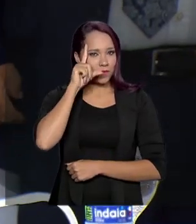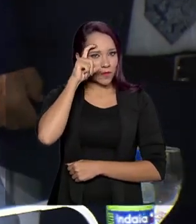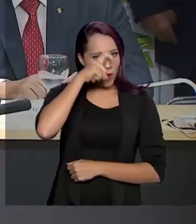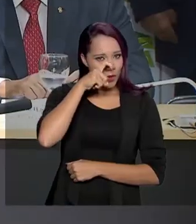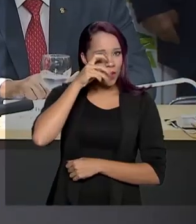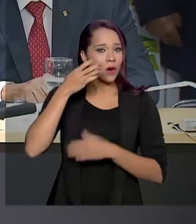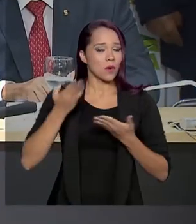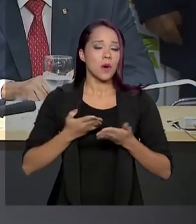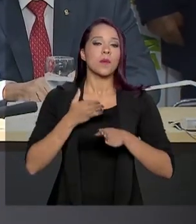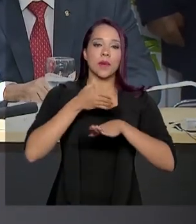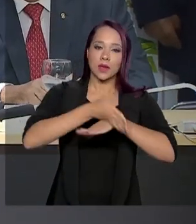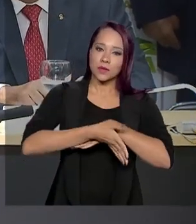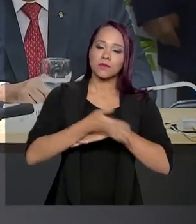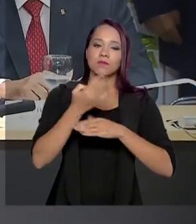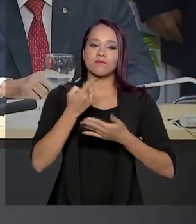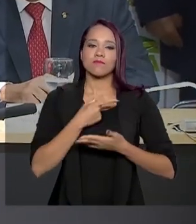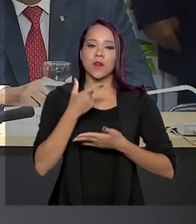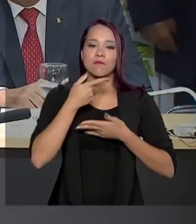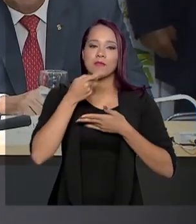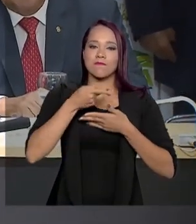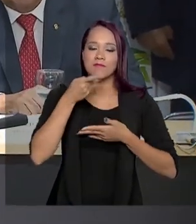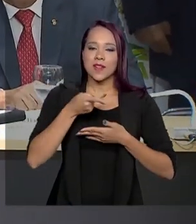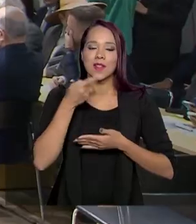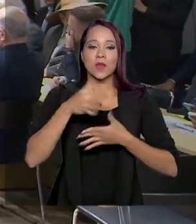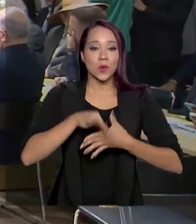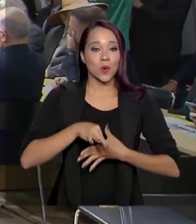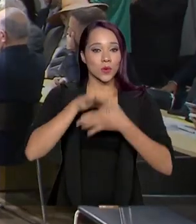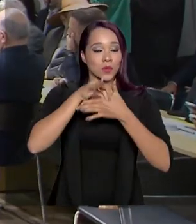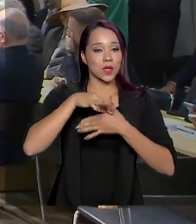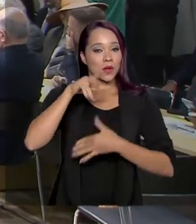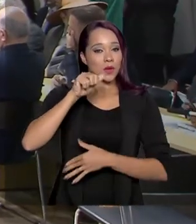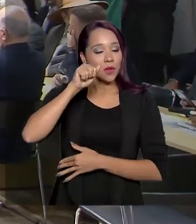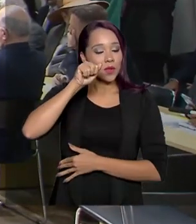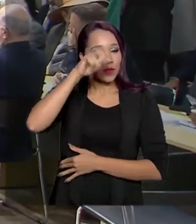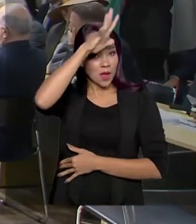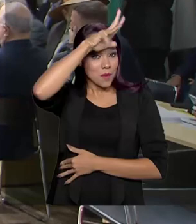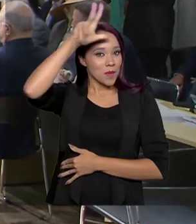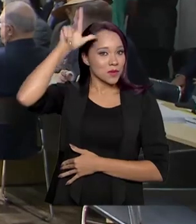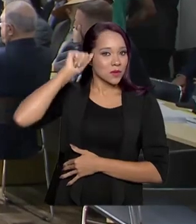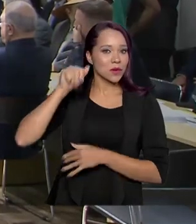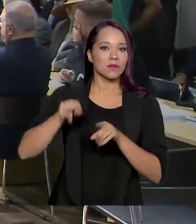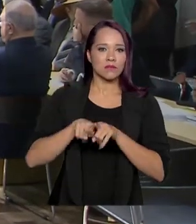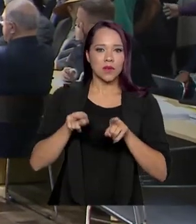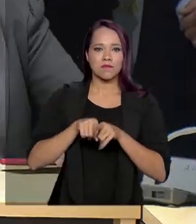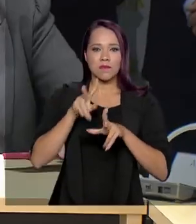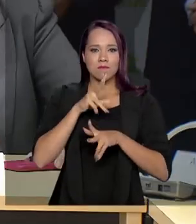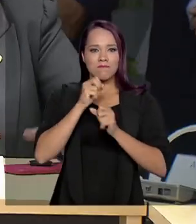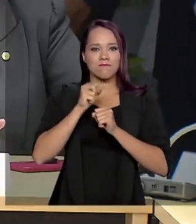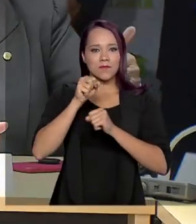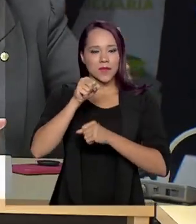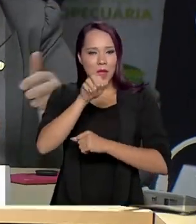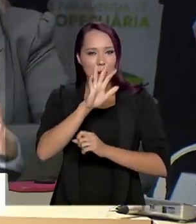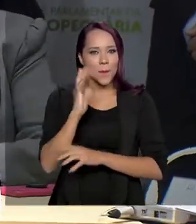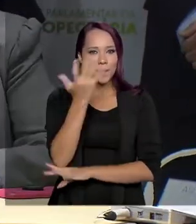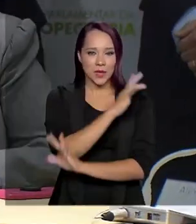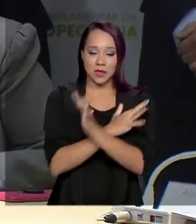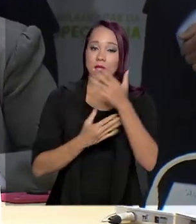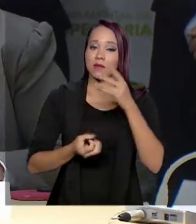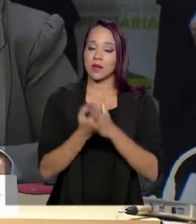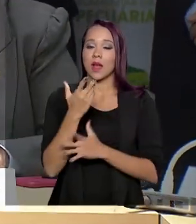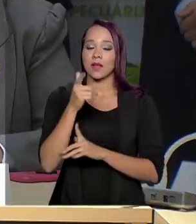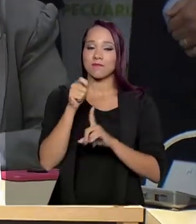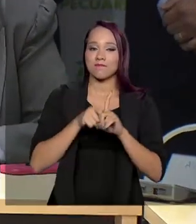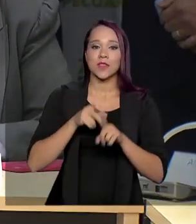Mourão participou para falar sobre o Conselho da Amazônia e a Força Nacional Ambiental criados em